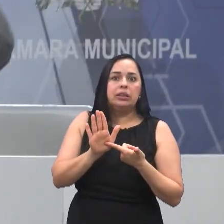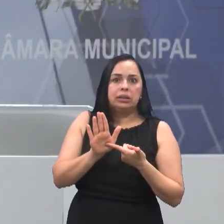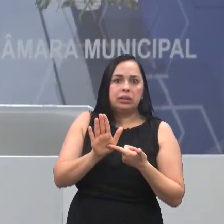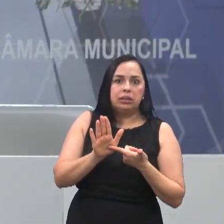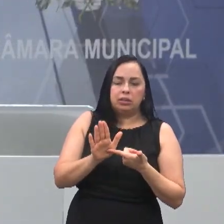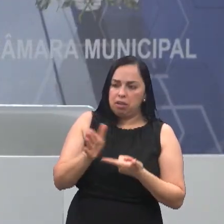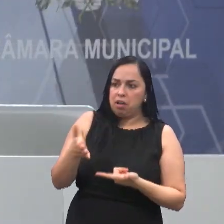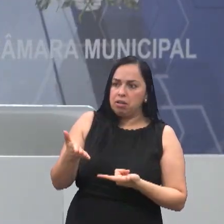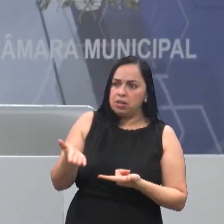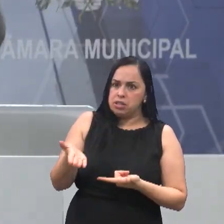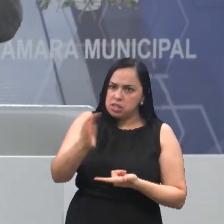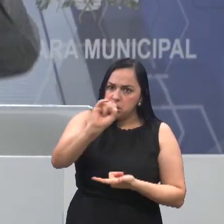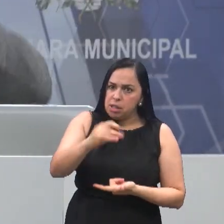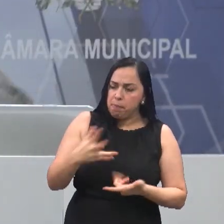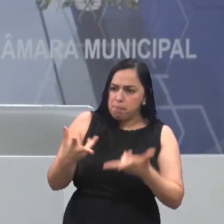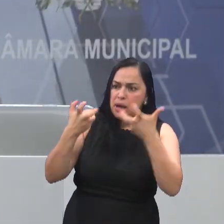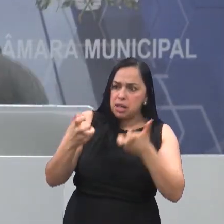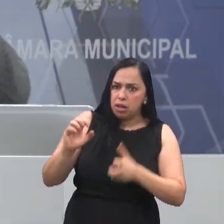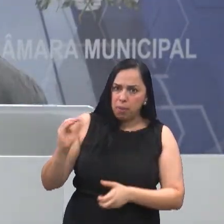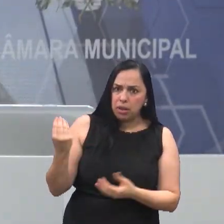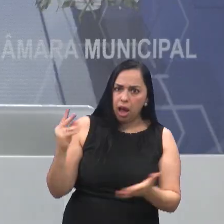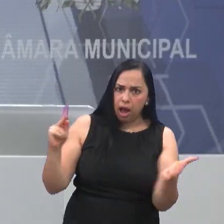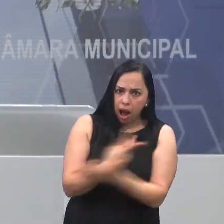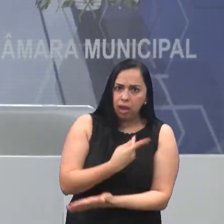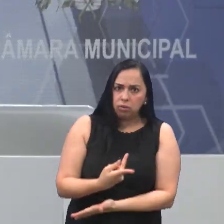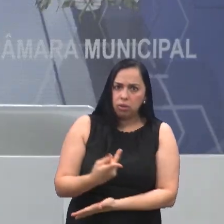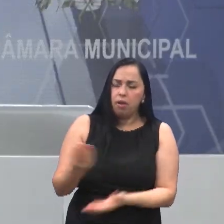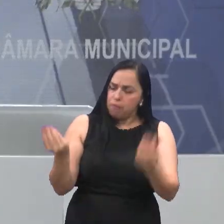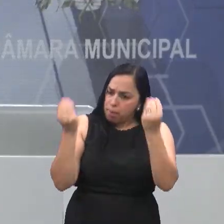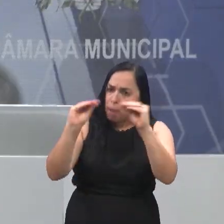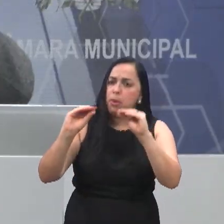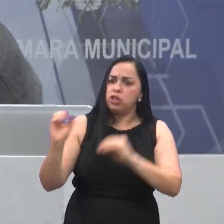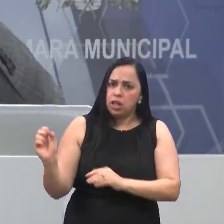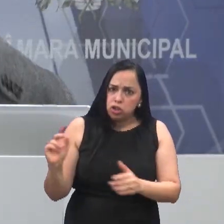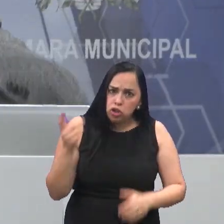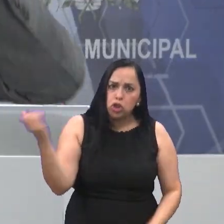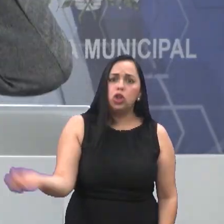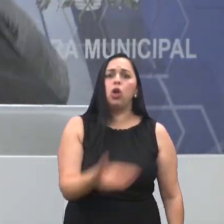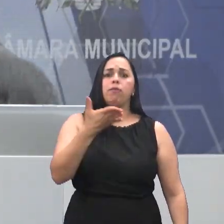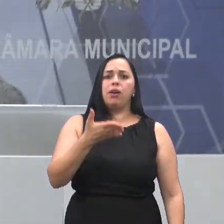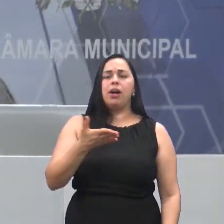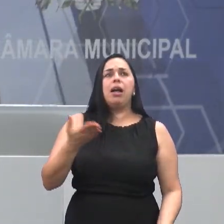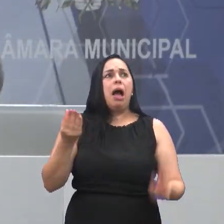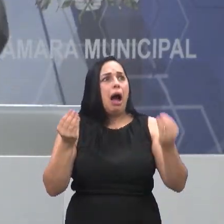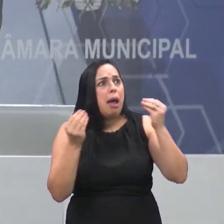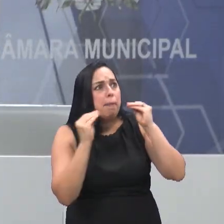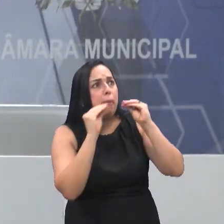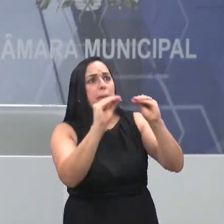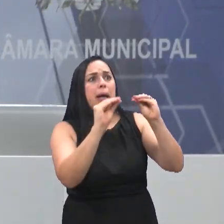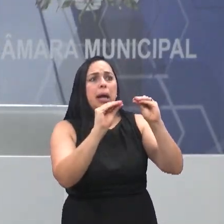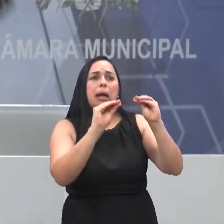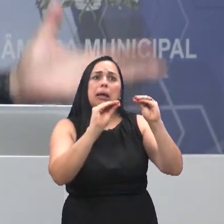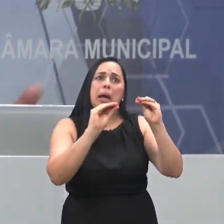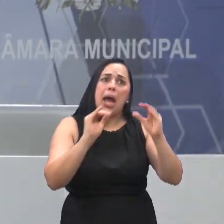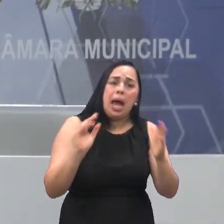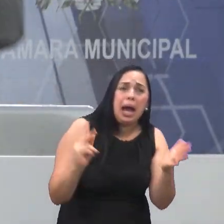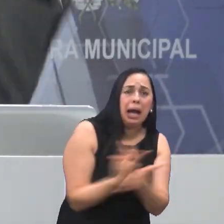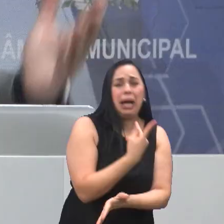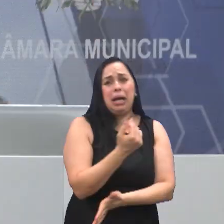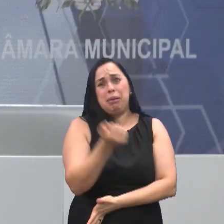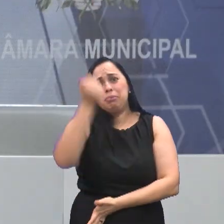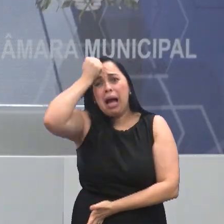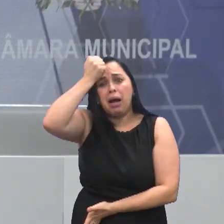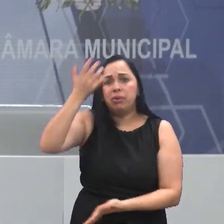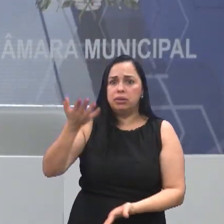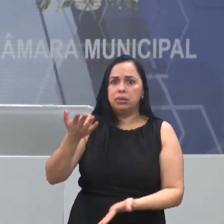nova postagem. Peça perdão, fala, eu errei. Publiquei, não era meu, mas acabei fazendo, não percebi, dê desculpa o que